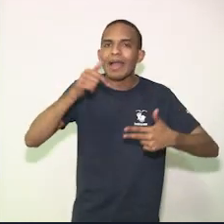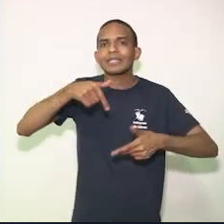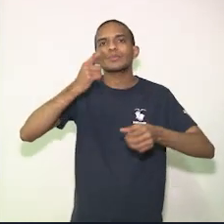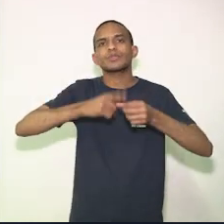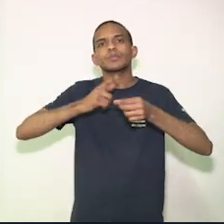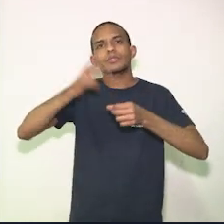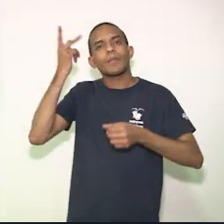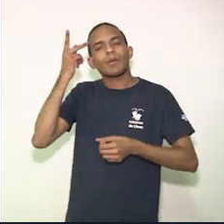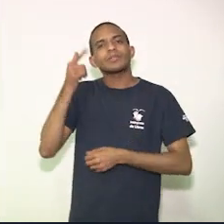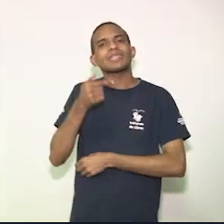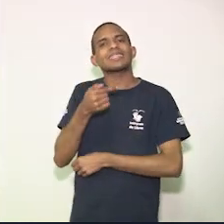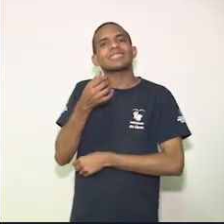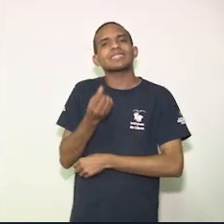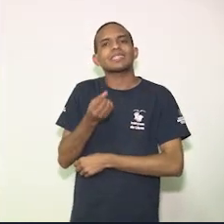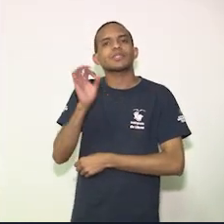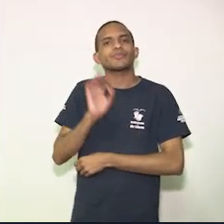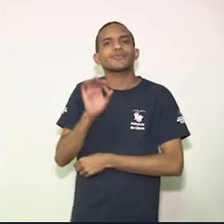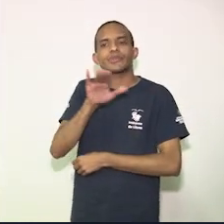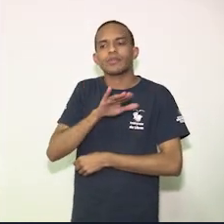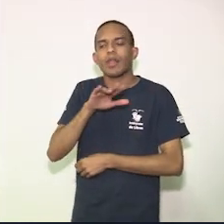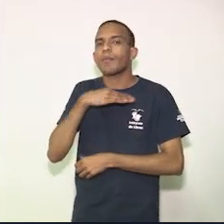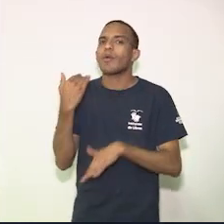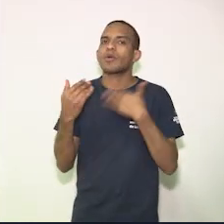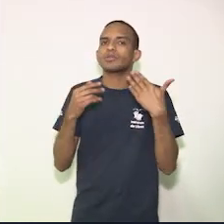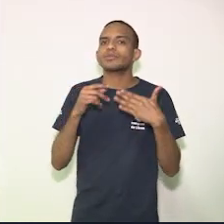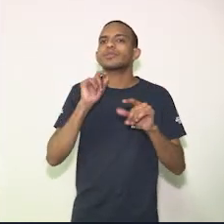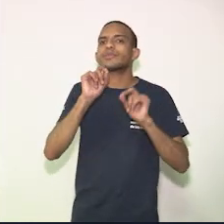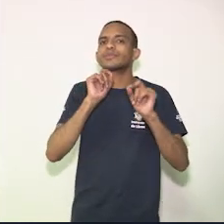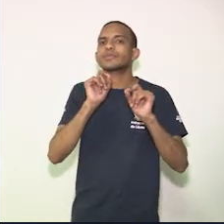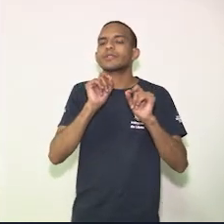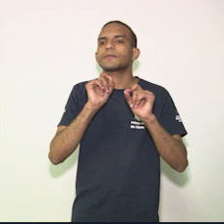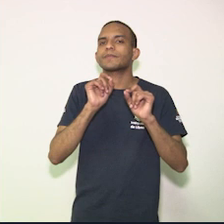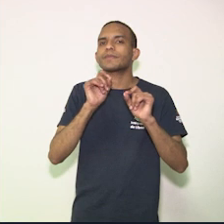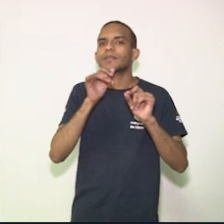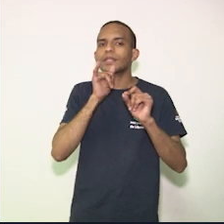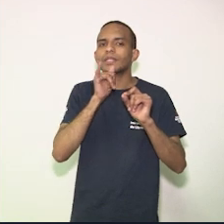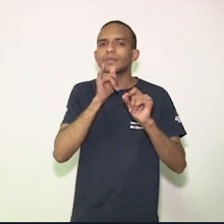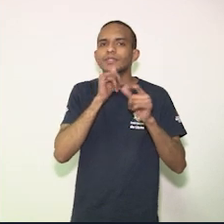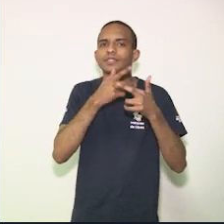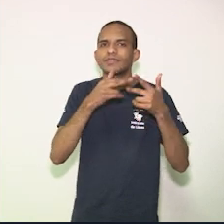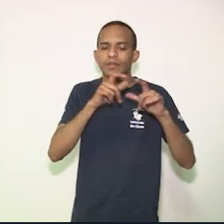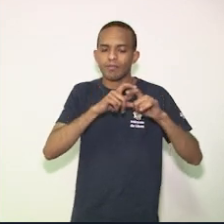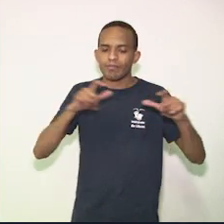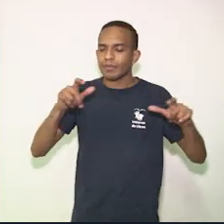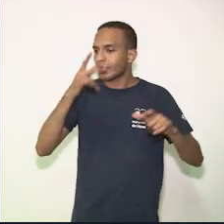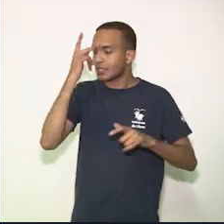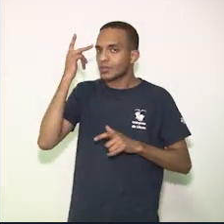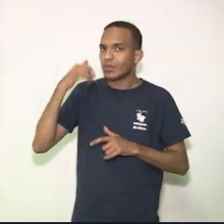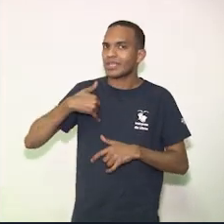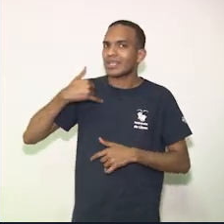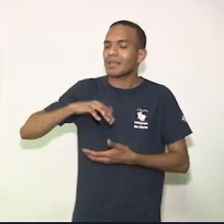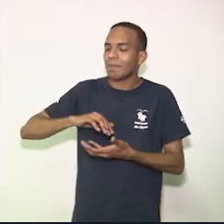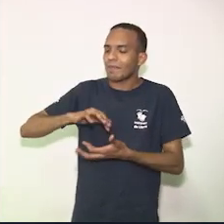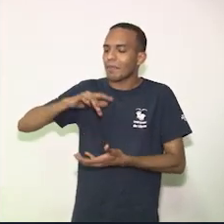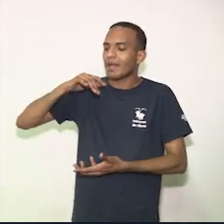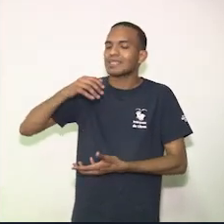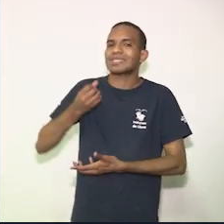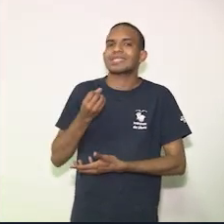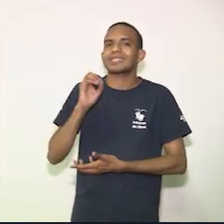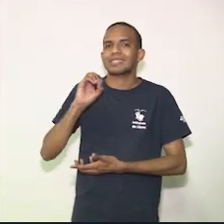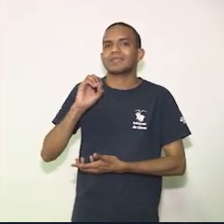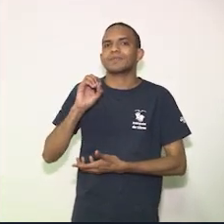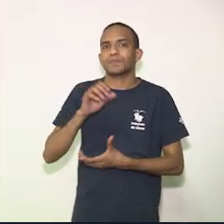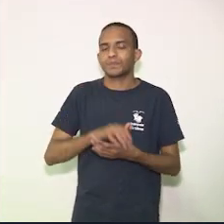Paulo, 76% dos óbitos se encontram em pessoas maiores de 60 anos.